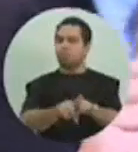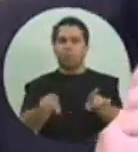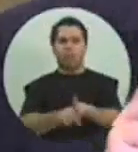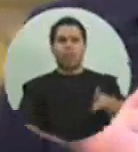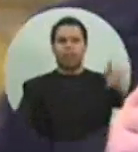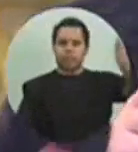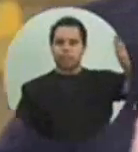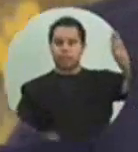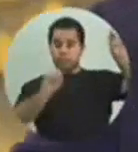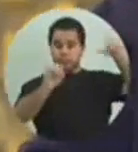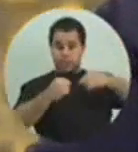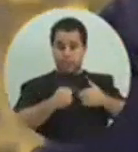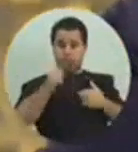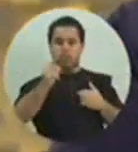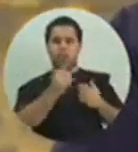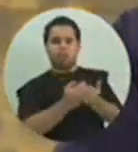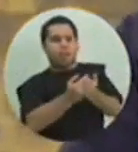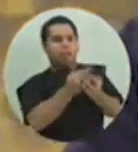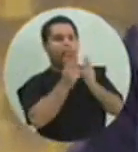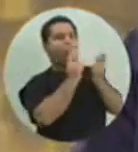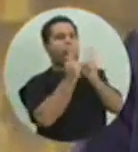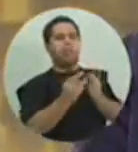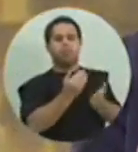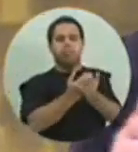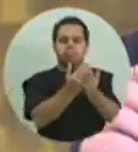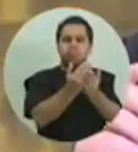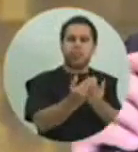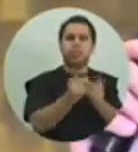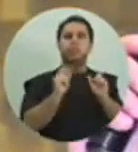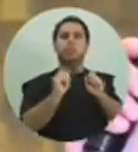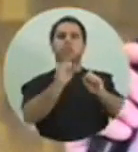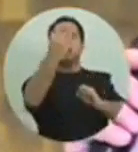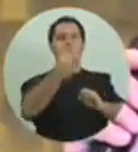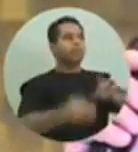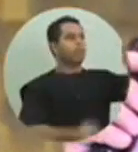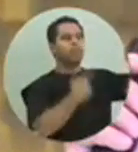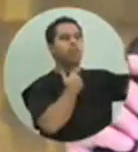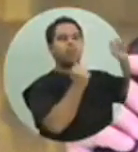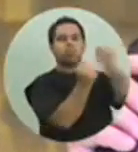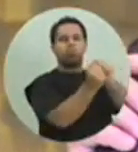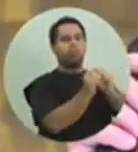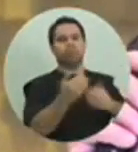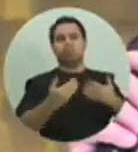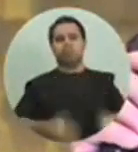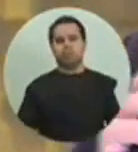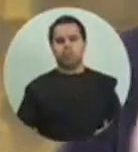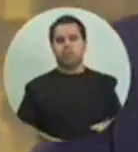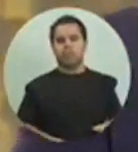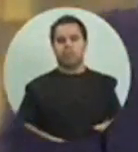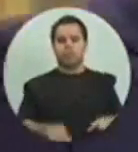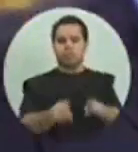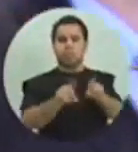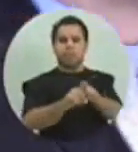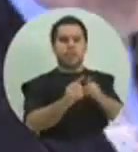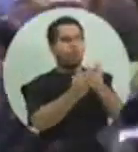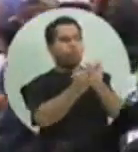você que Deus também não se agrada quando nós temos essa atitude de escravidão, onde a gente